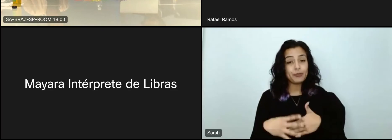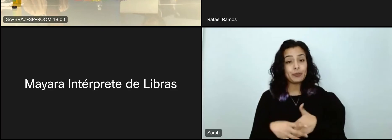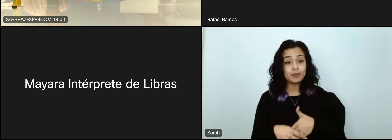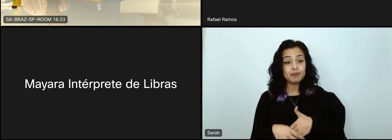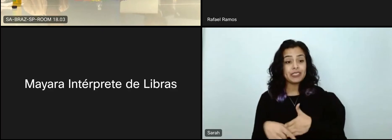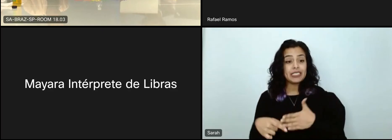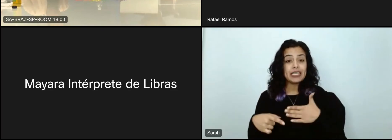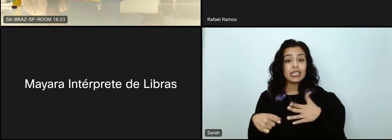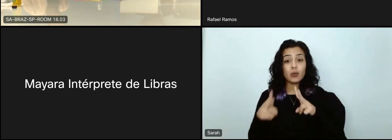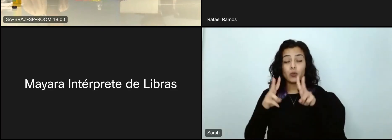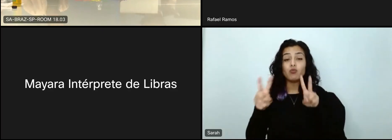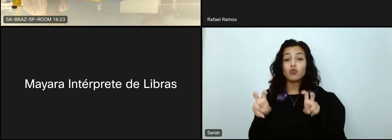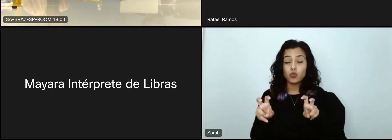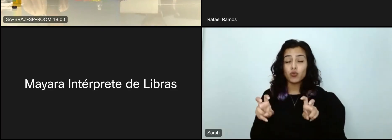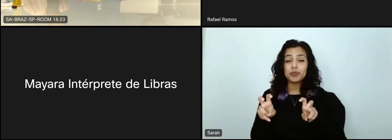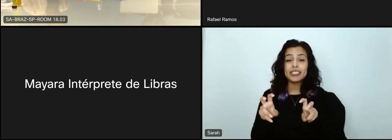o primeiro,